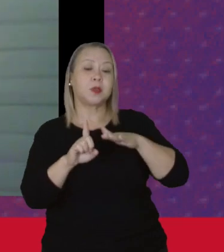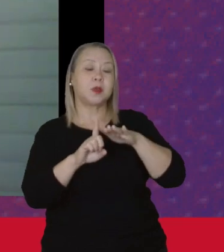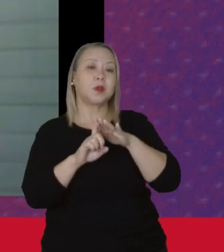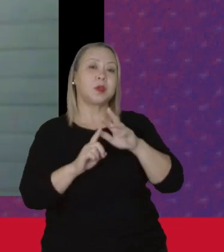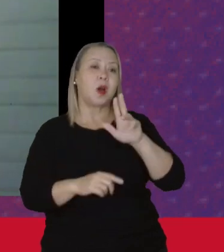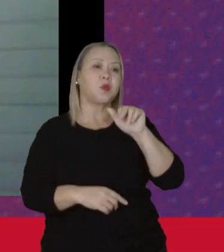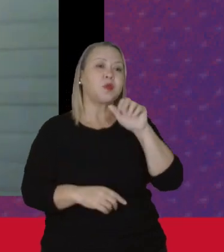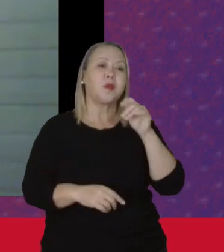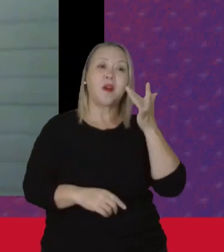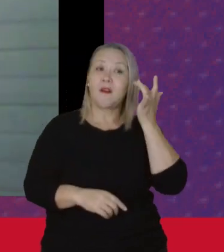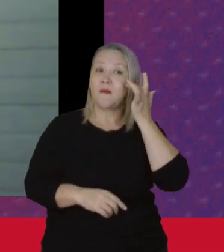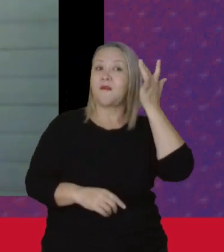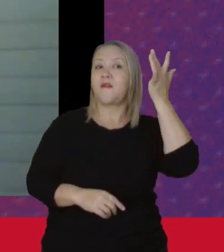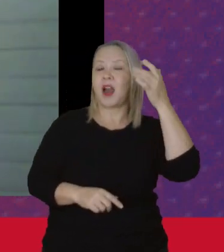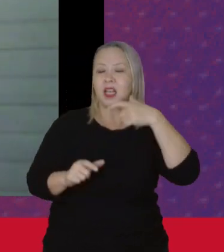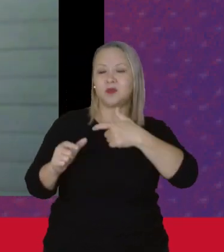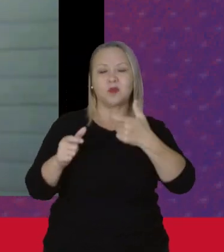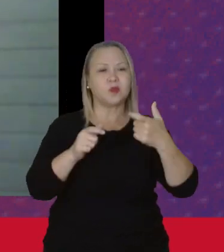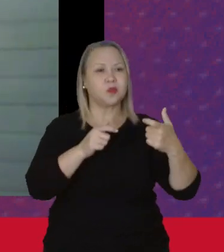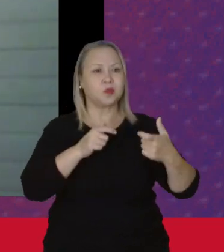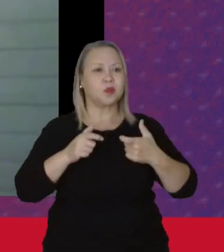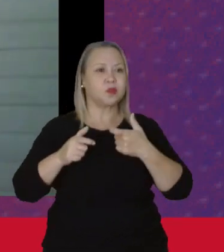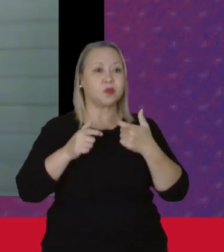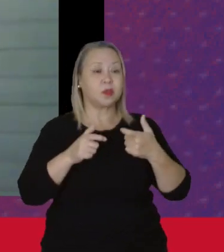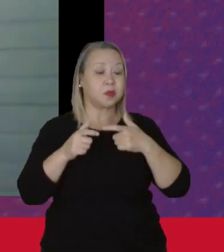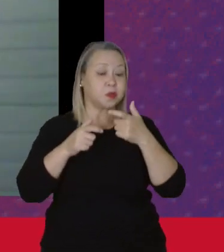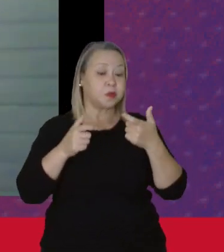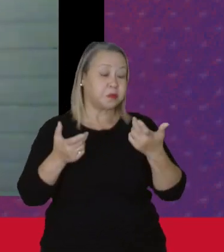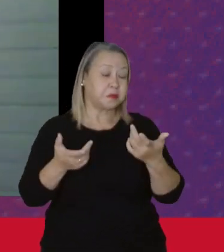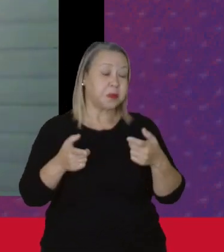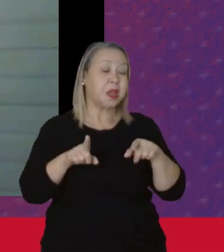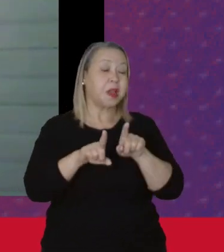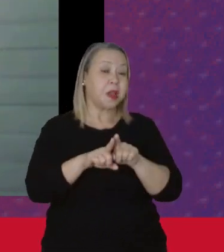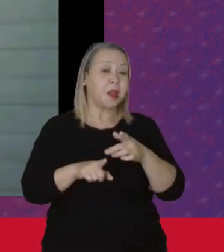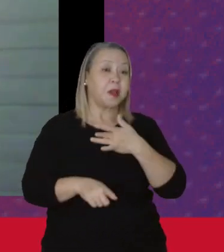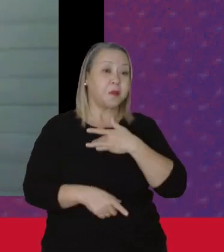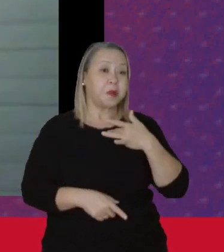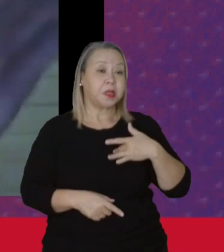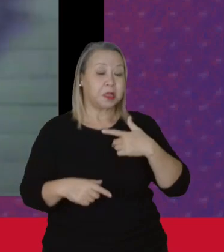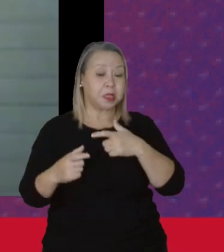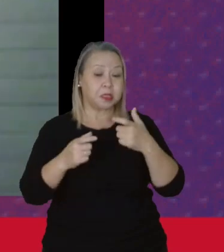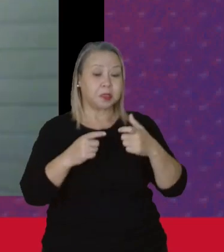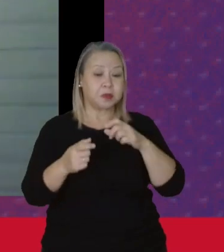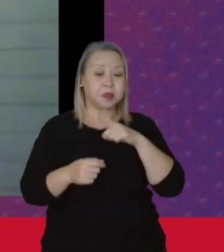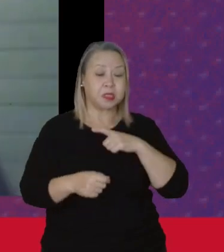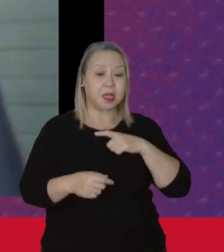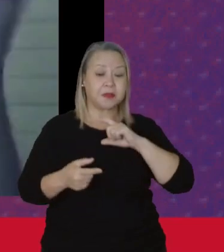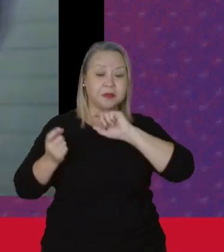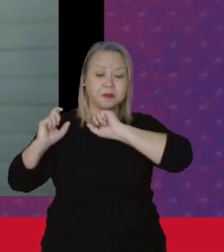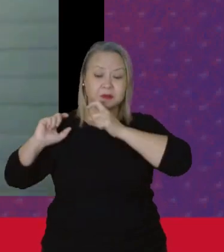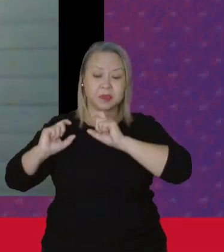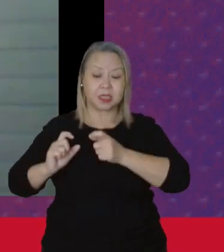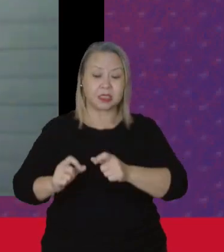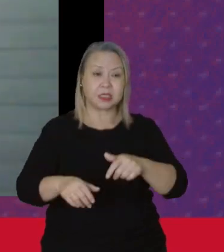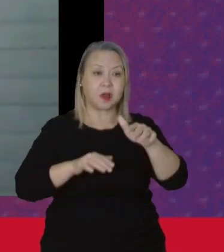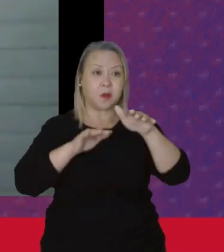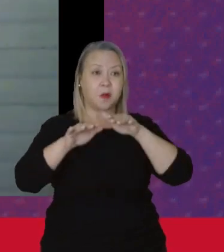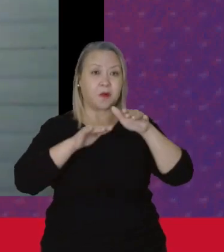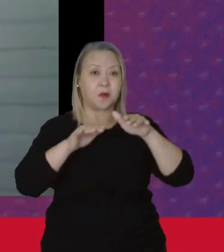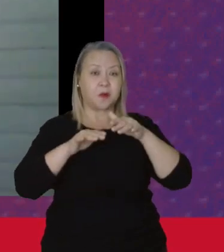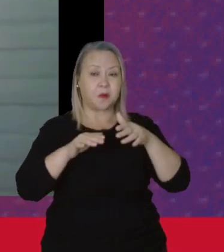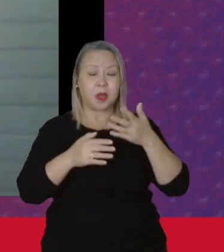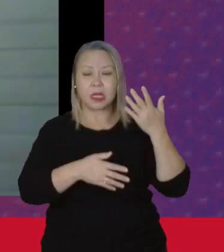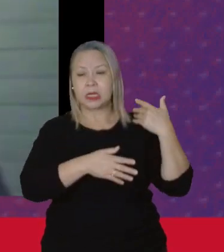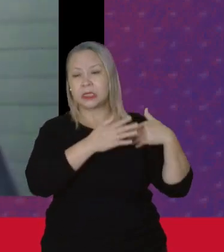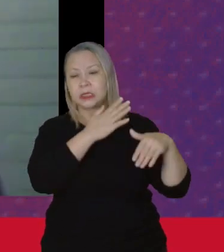nunca foi muito fácil nos espaços, né, mesmo no espaço da saúde, que teve sempre uma tradição, né, pelo movimento sanitarista, como